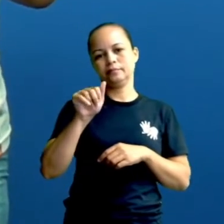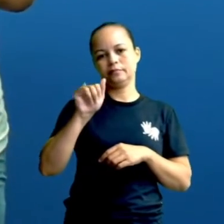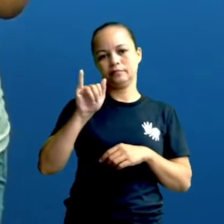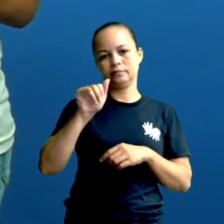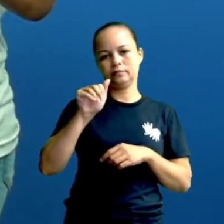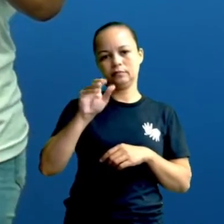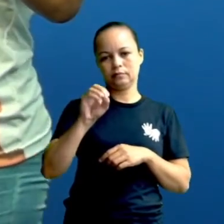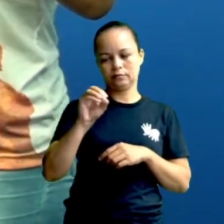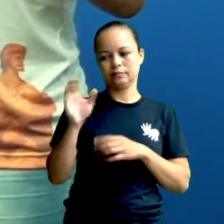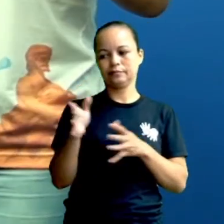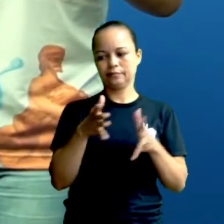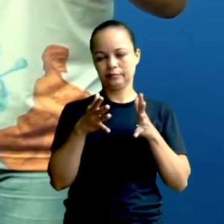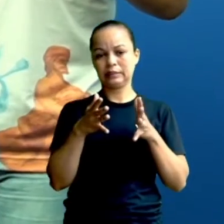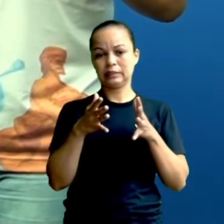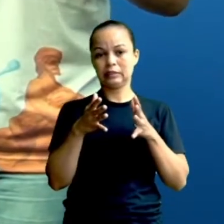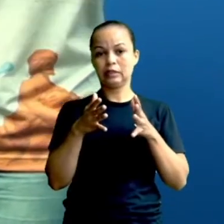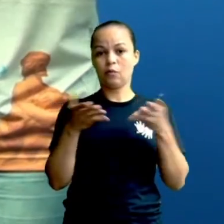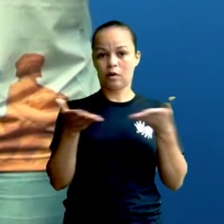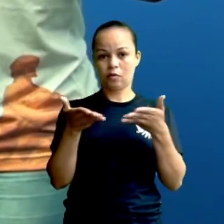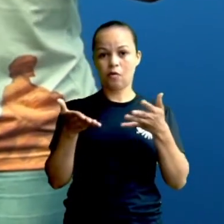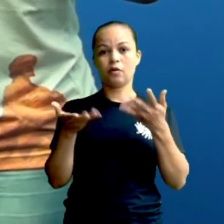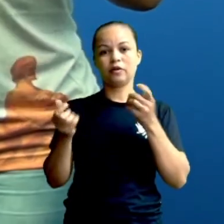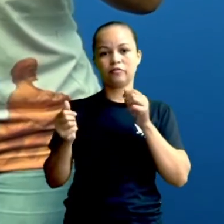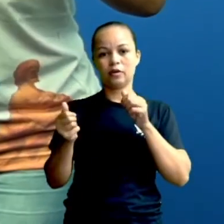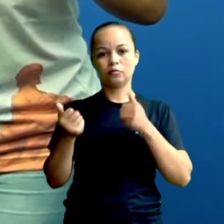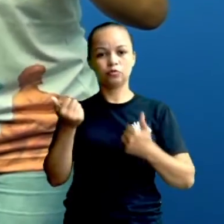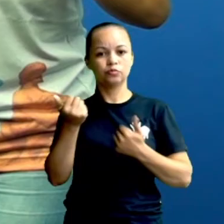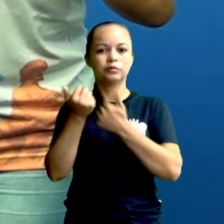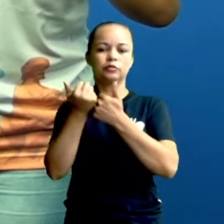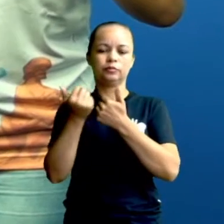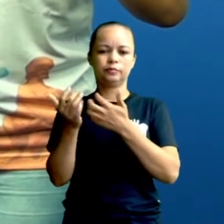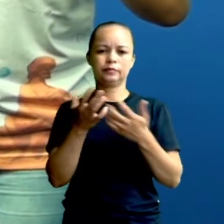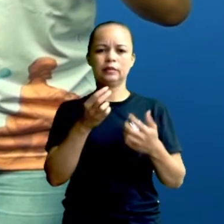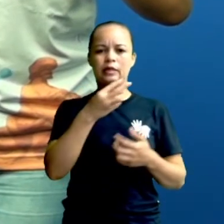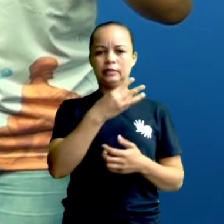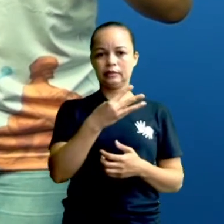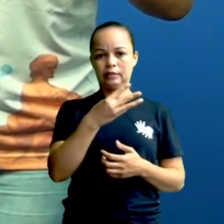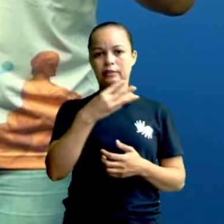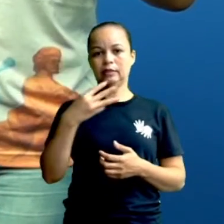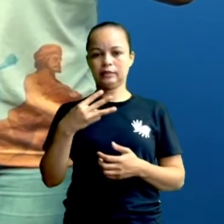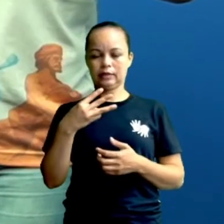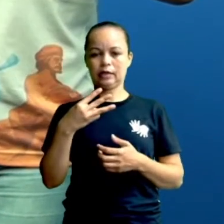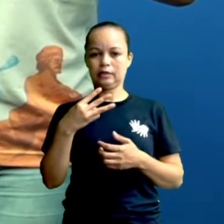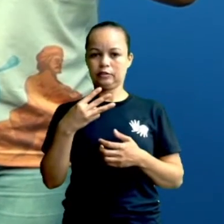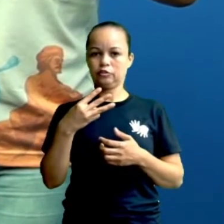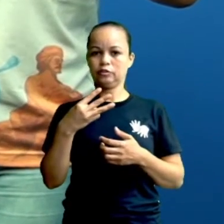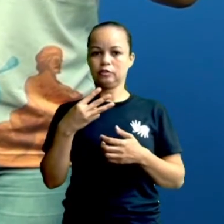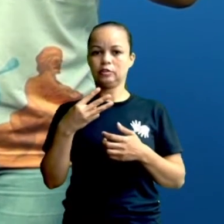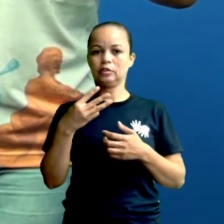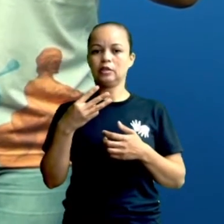Então, ó, vamos substituir, tá? 33 é a forma